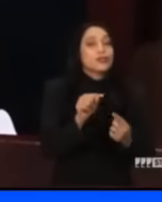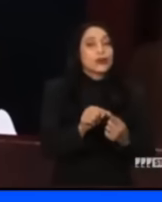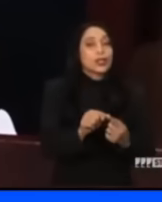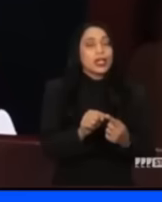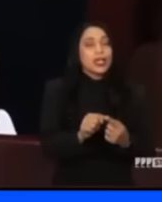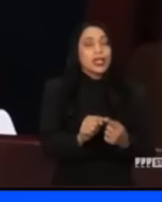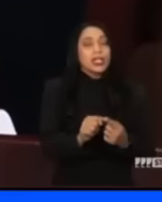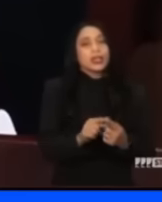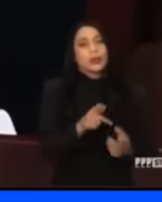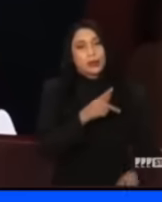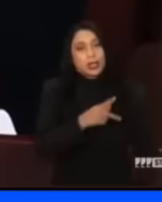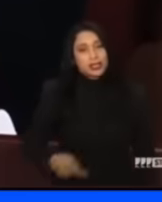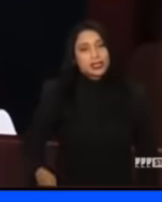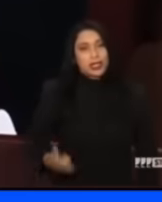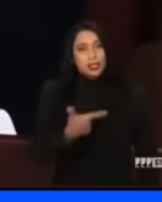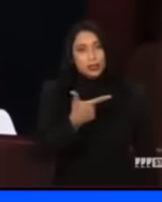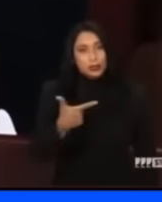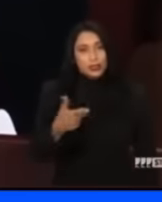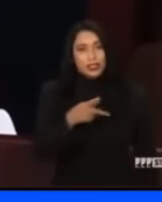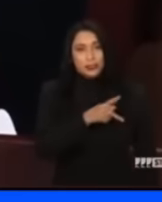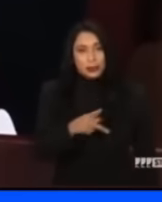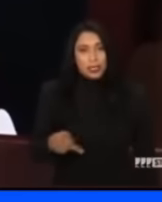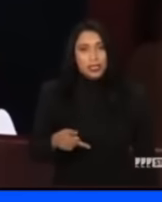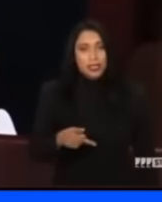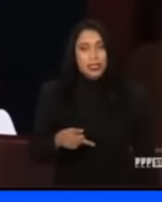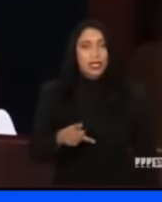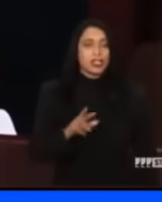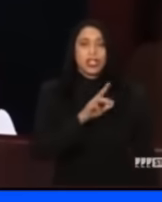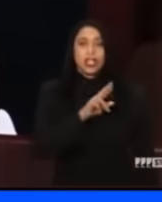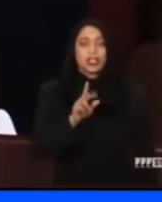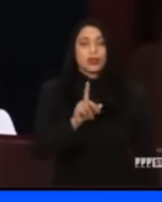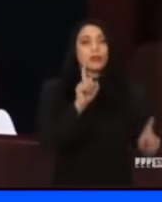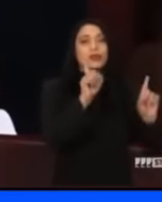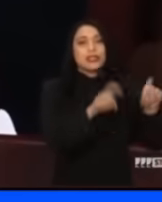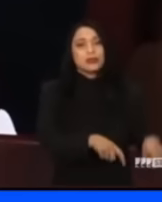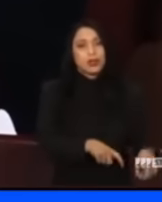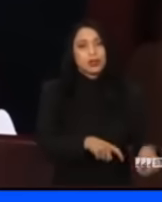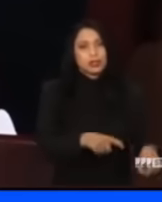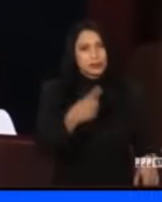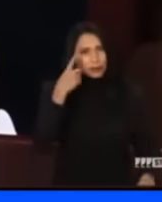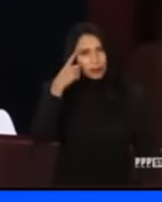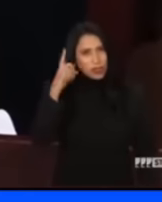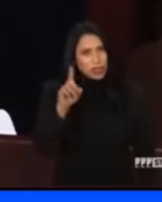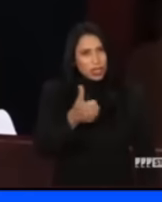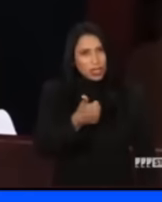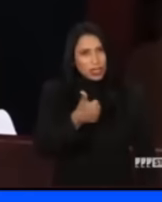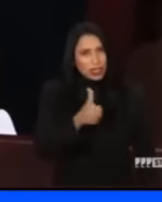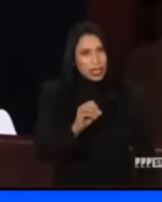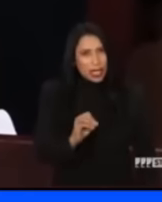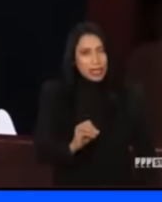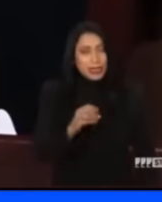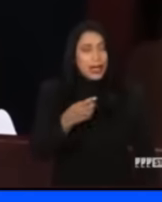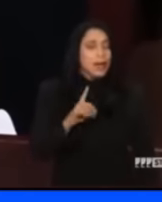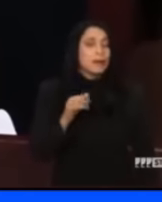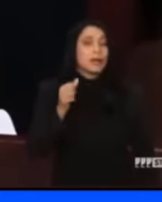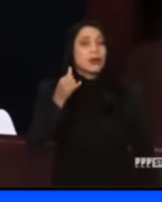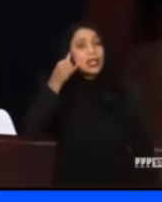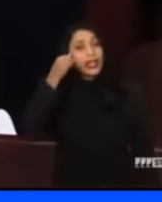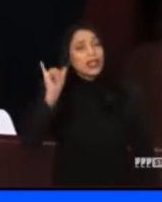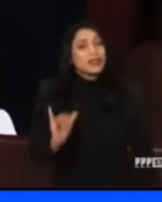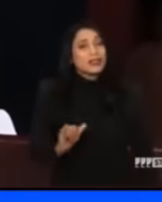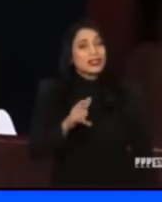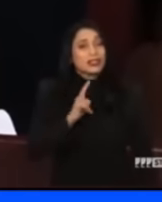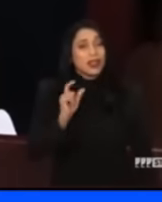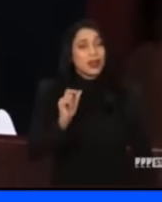vice-presidentes regularmente eleitos. Vejam a nota do dia 10, um dia depois, com a finalidade de evitar distorções